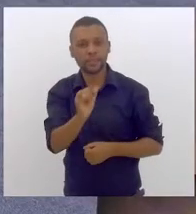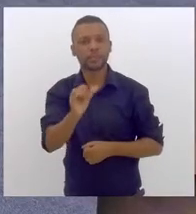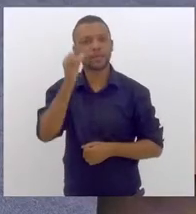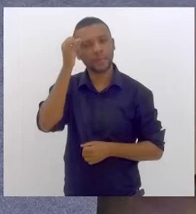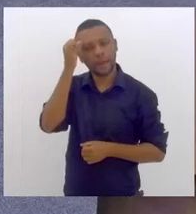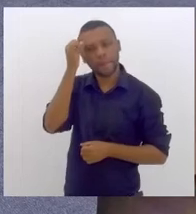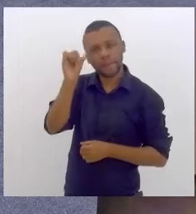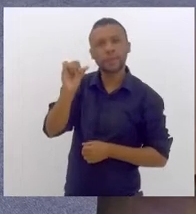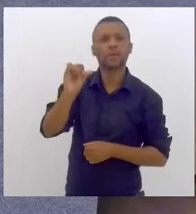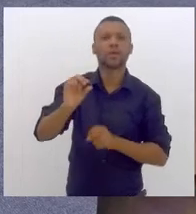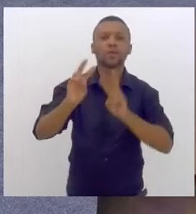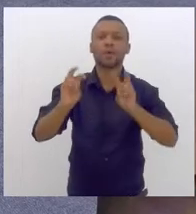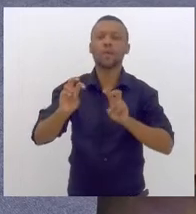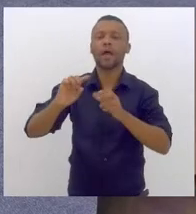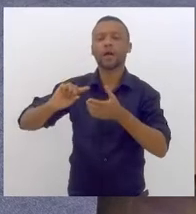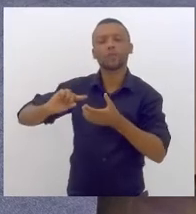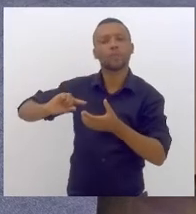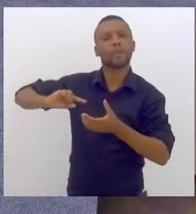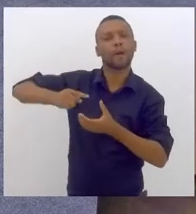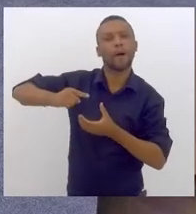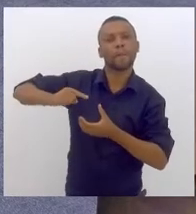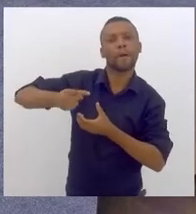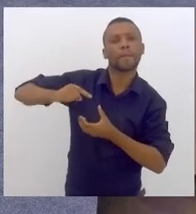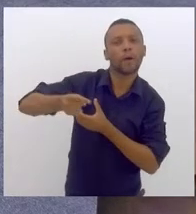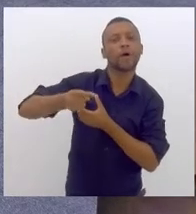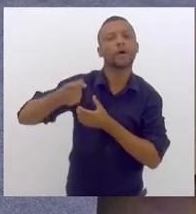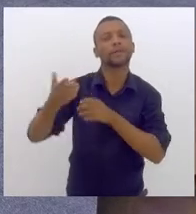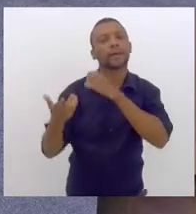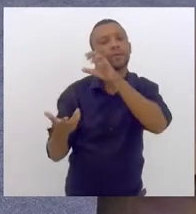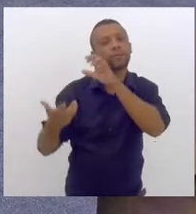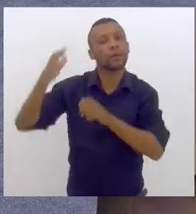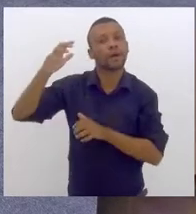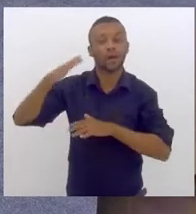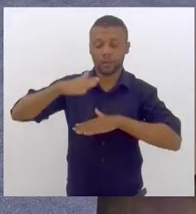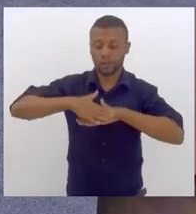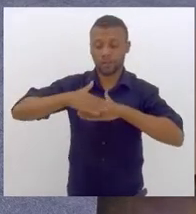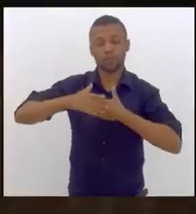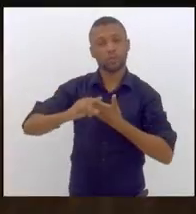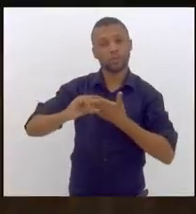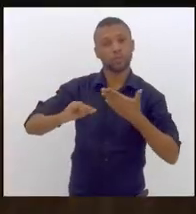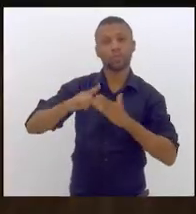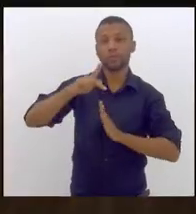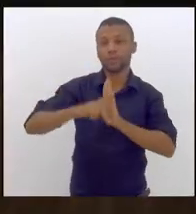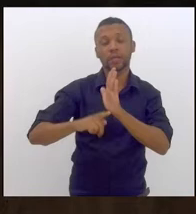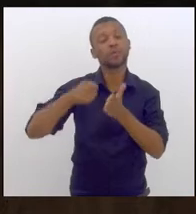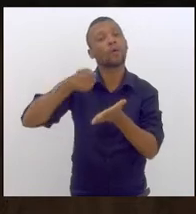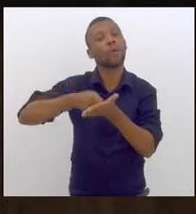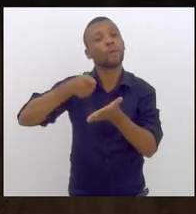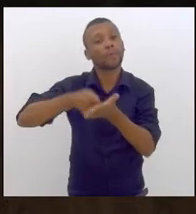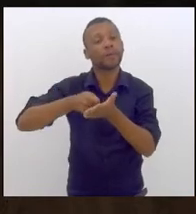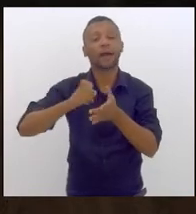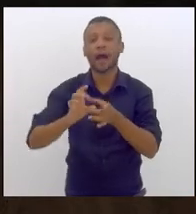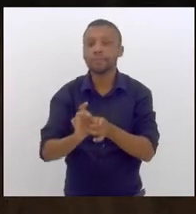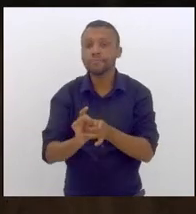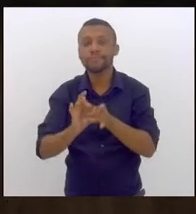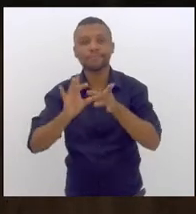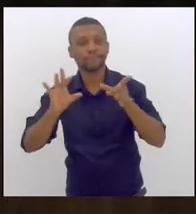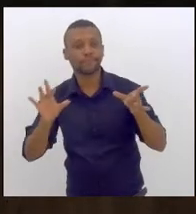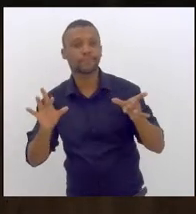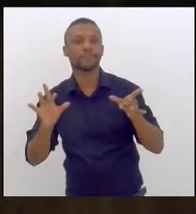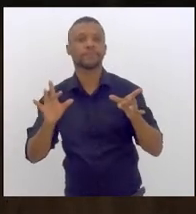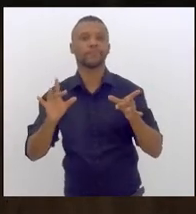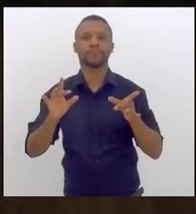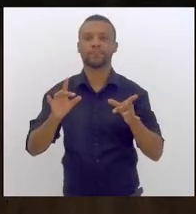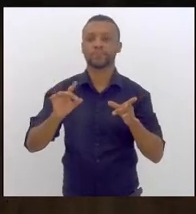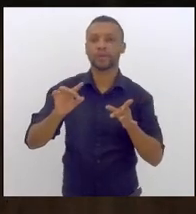às consequências e rebatimentos das mudanças climáticas. Eu mesmo sou autor de um projeto aqui que obriga a disponibilização